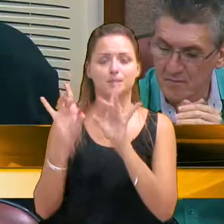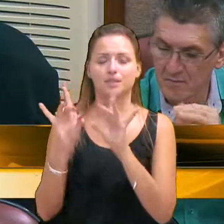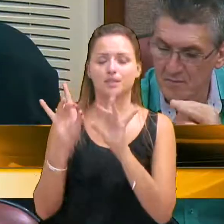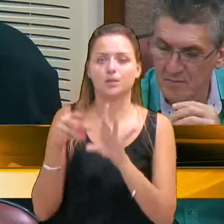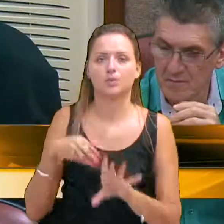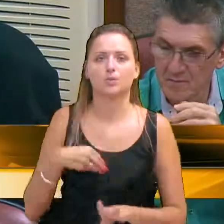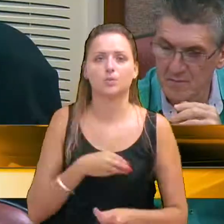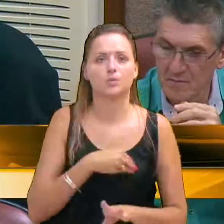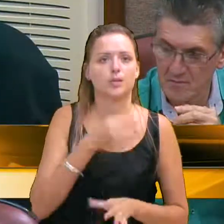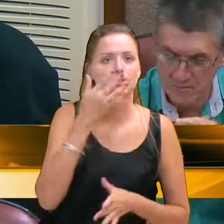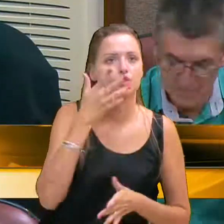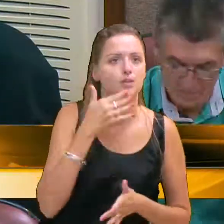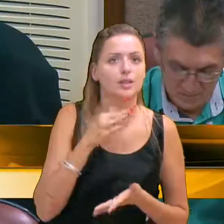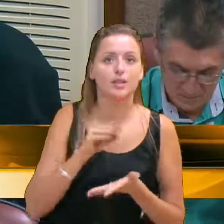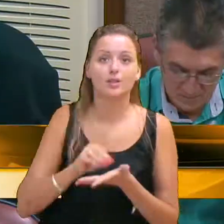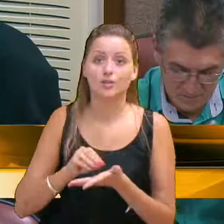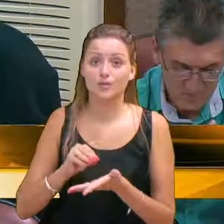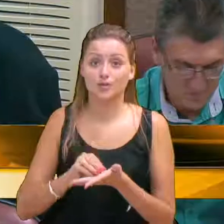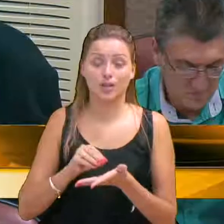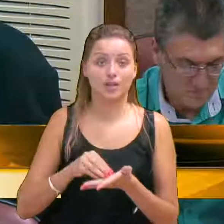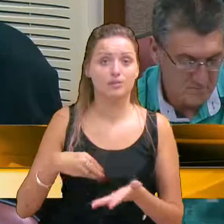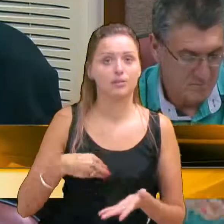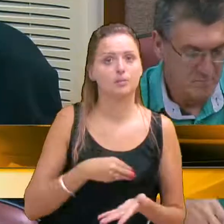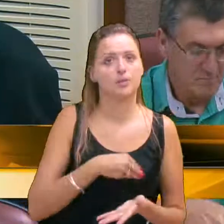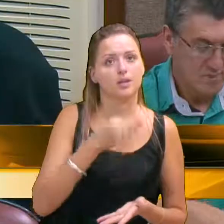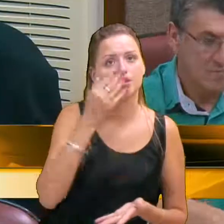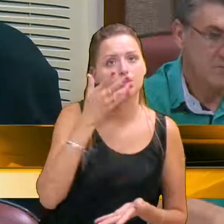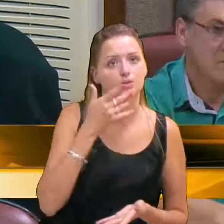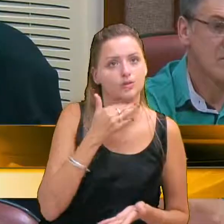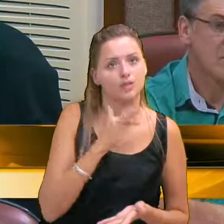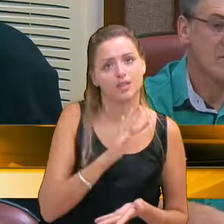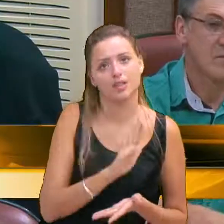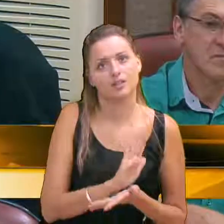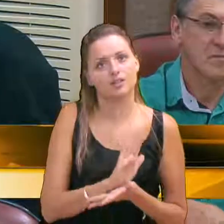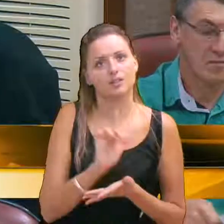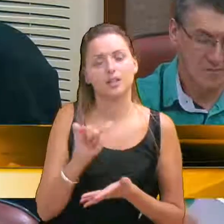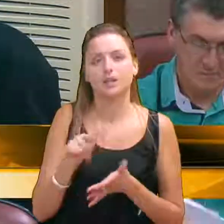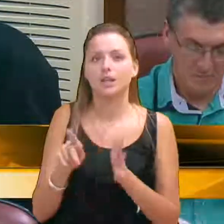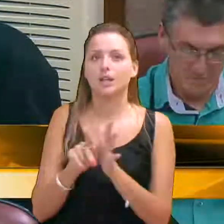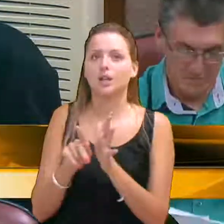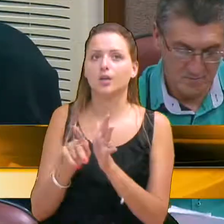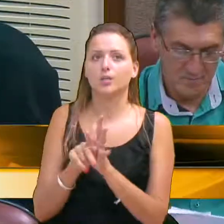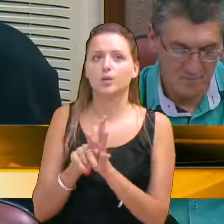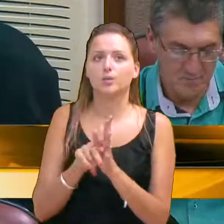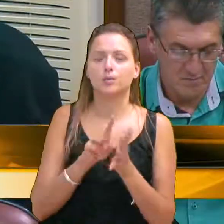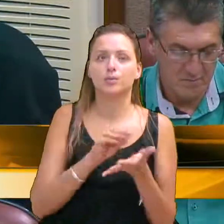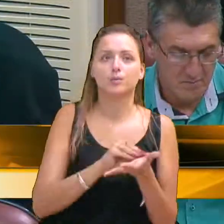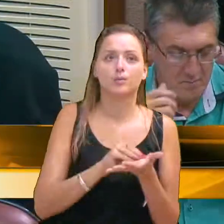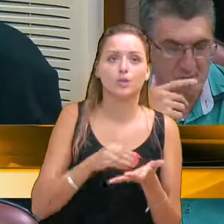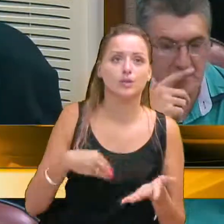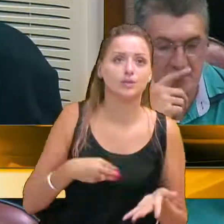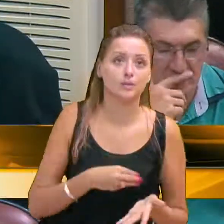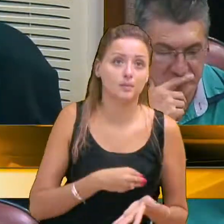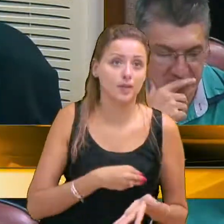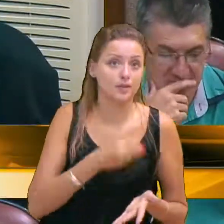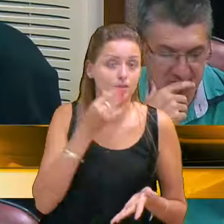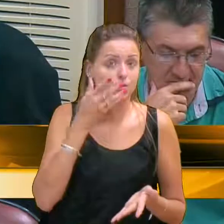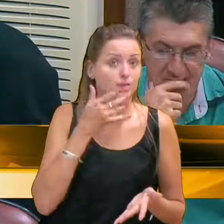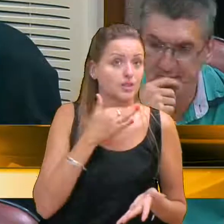pediatras, porque faltam pediatras no mercado. E isso é uma questão de mercado. Quando falta, a gente tem